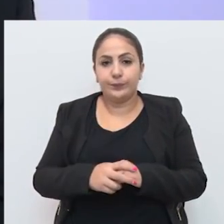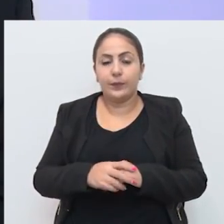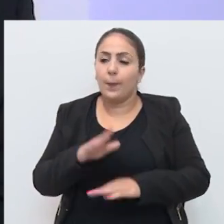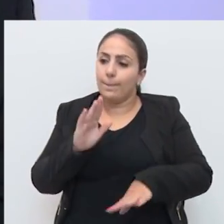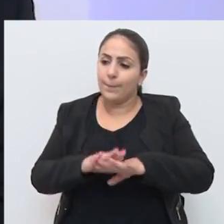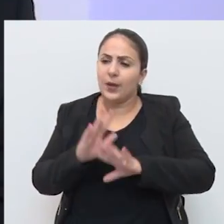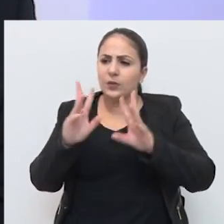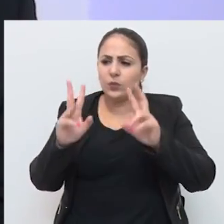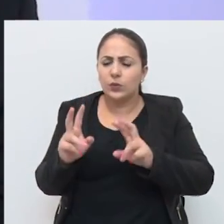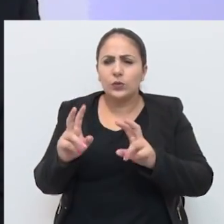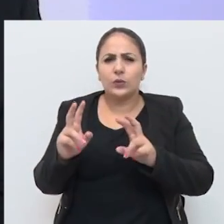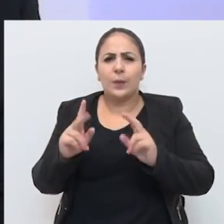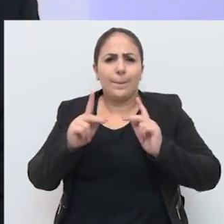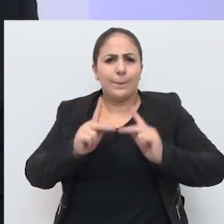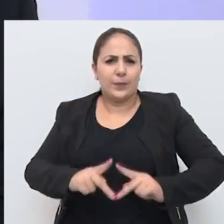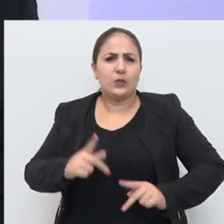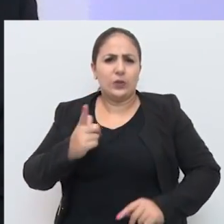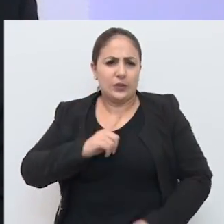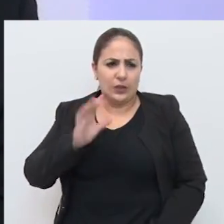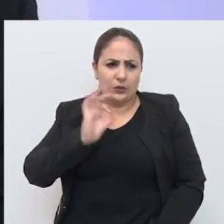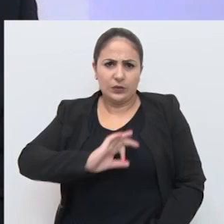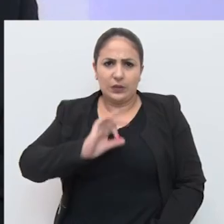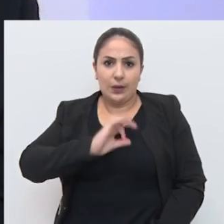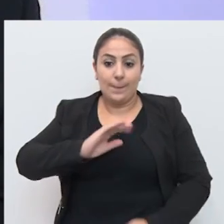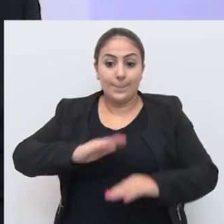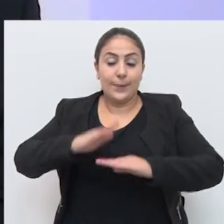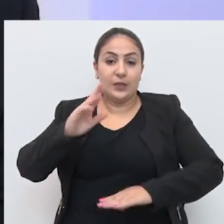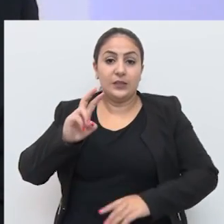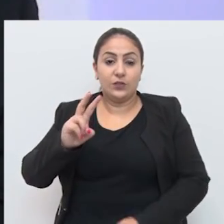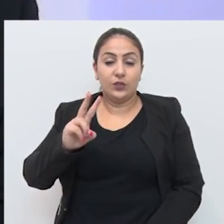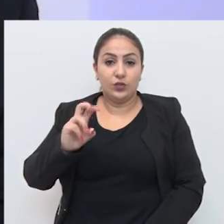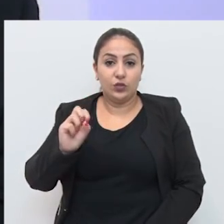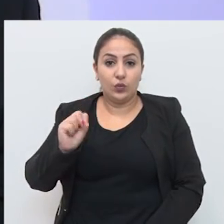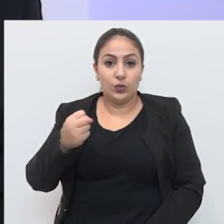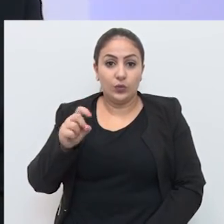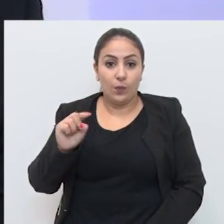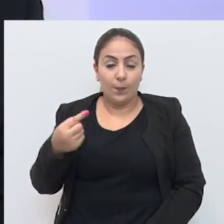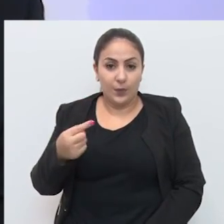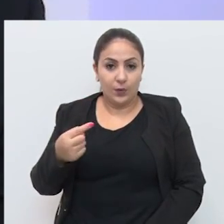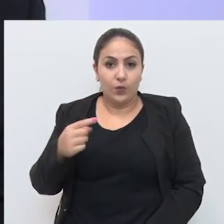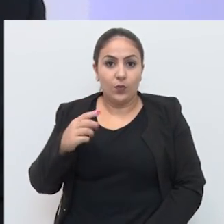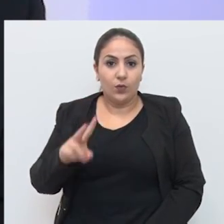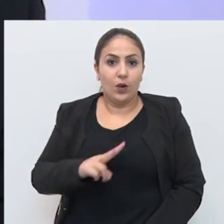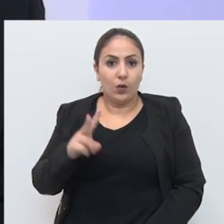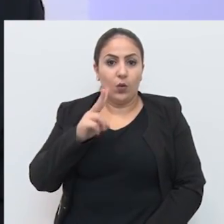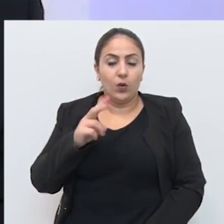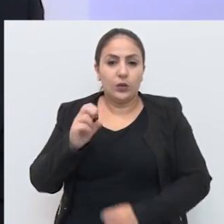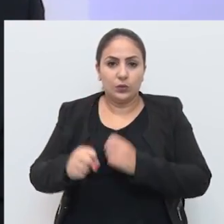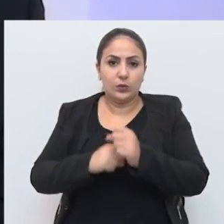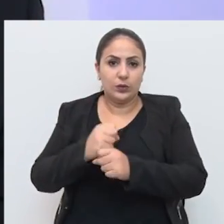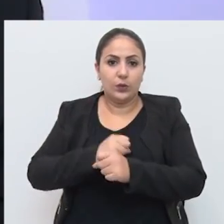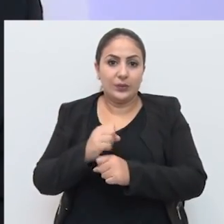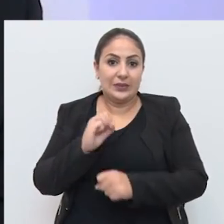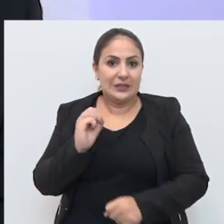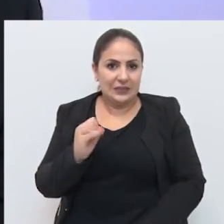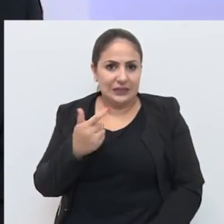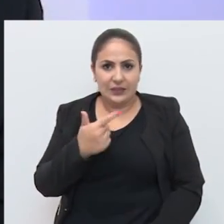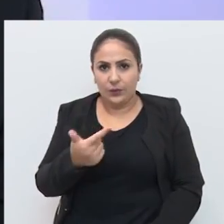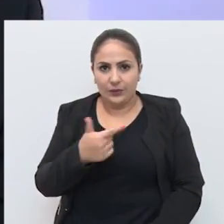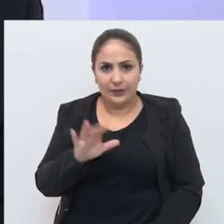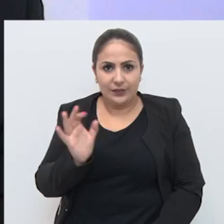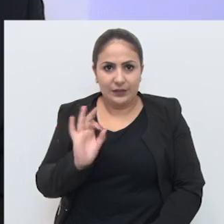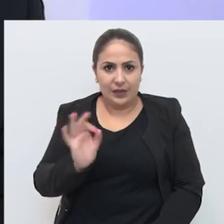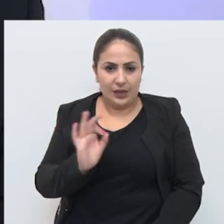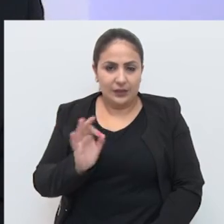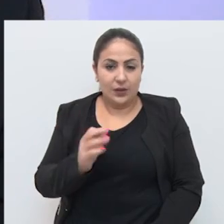do caso das pessoas que têm a renda superior a 28 mil, a renda anual, também quem não teve